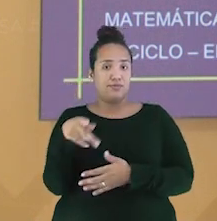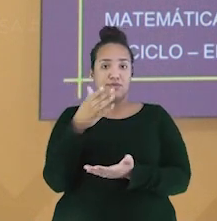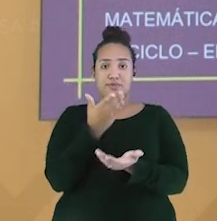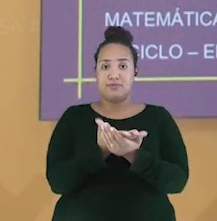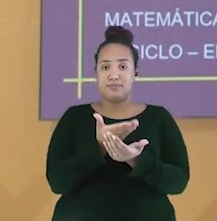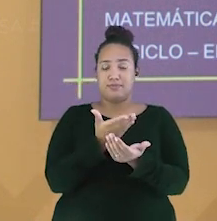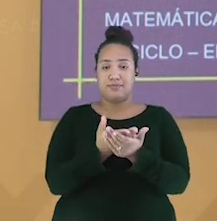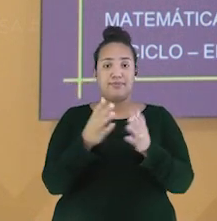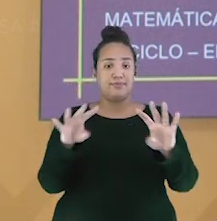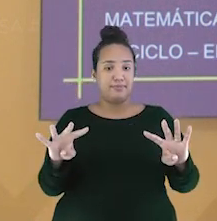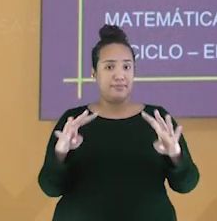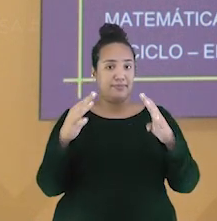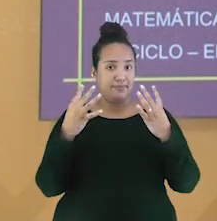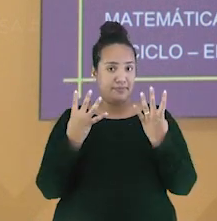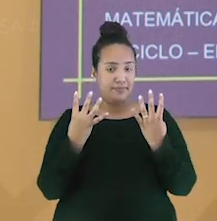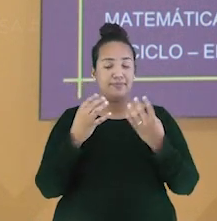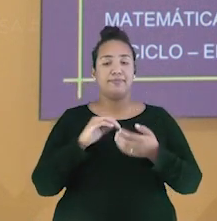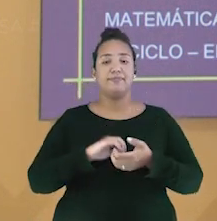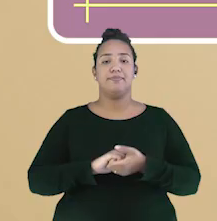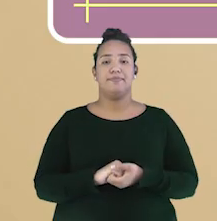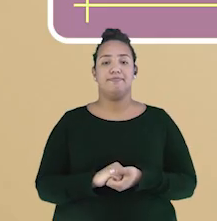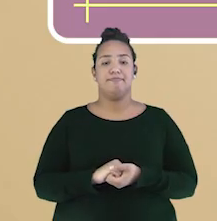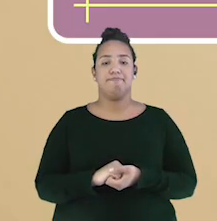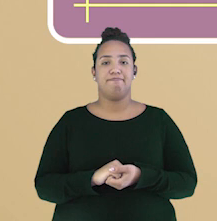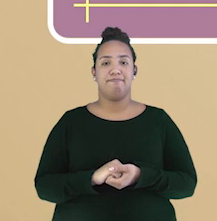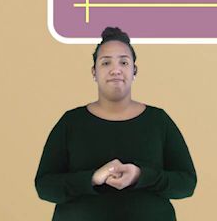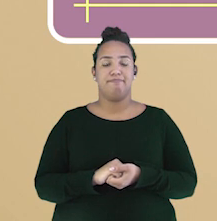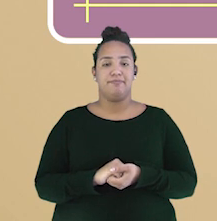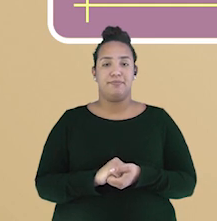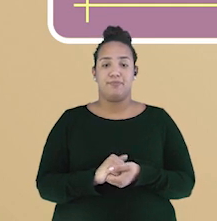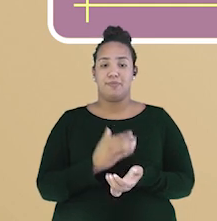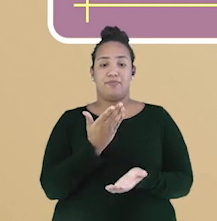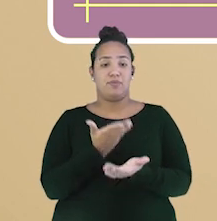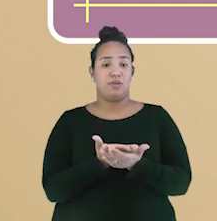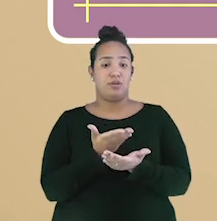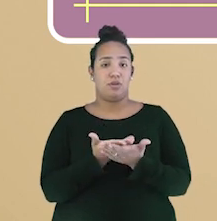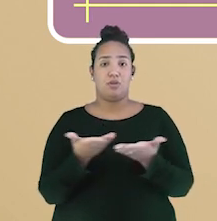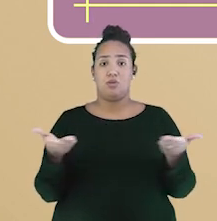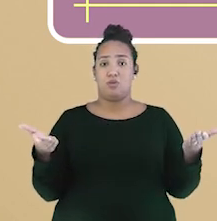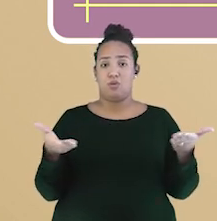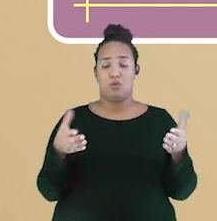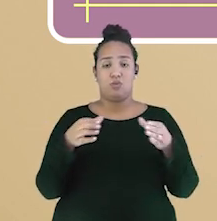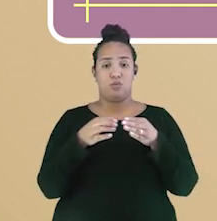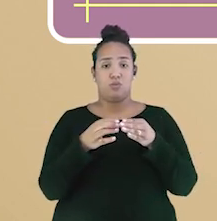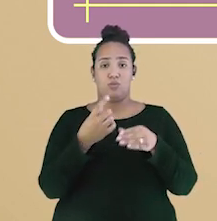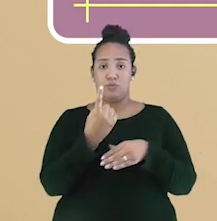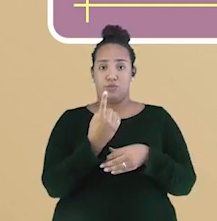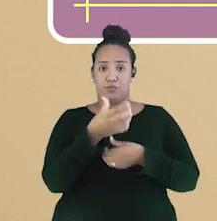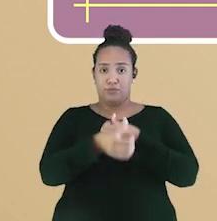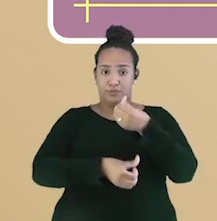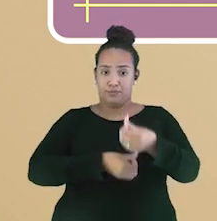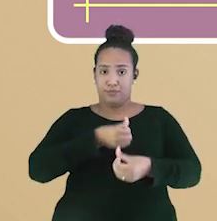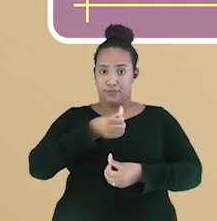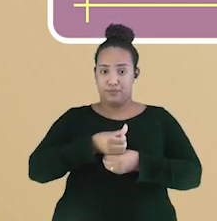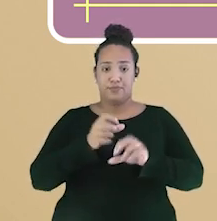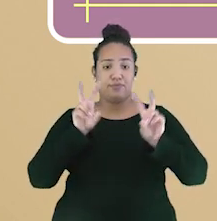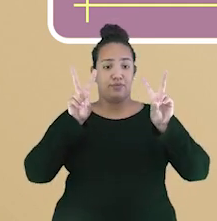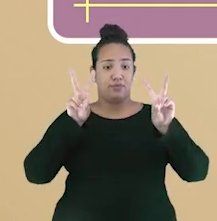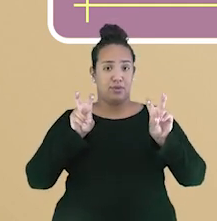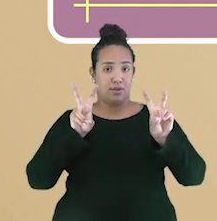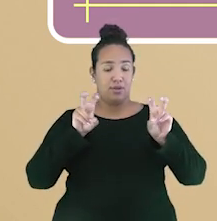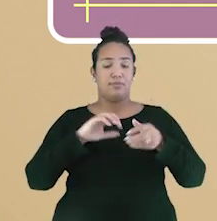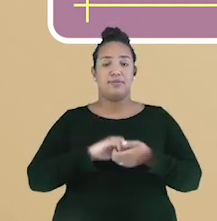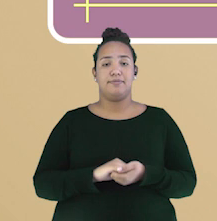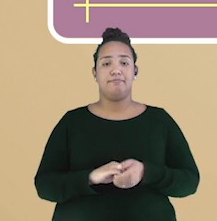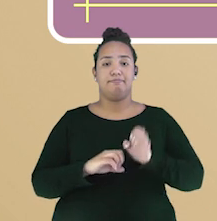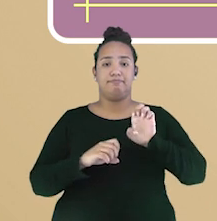professoras que estão nos acompanhando esta aula é do primeiro ciclo da Eja o eixo temático é sobre